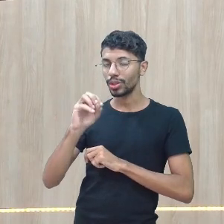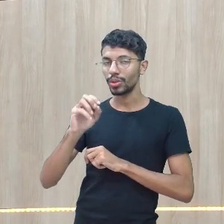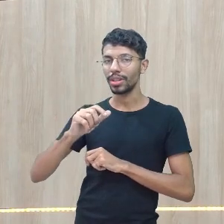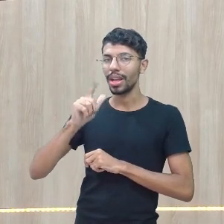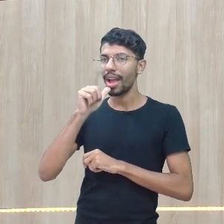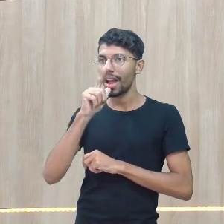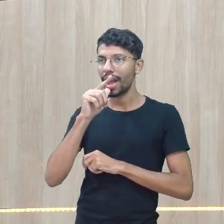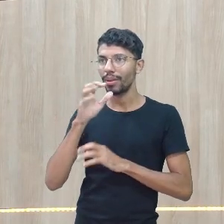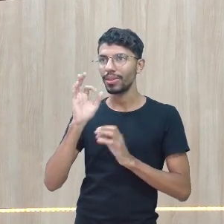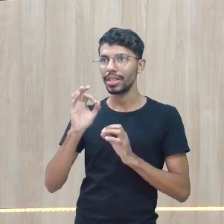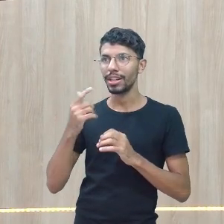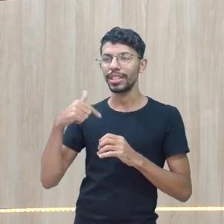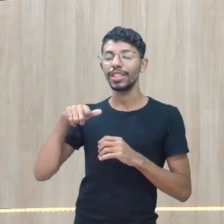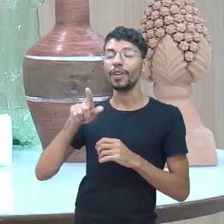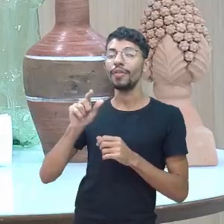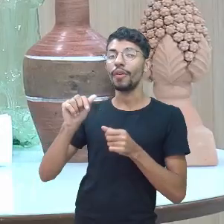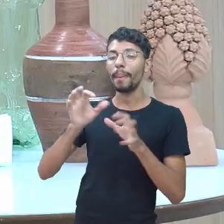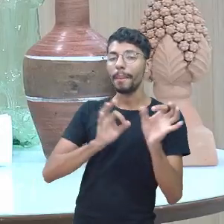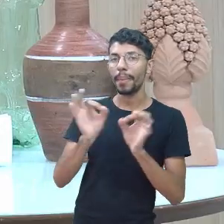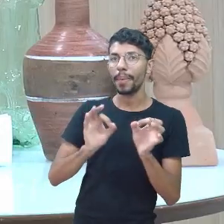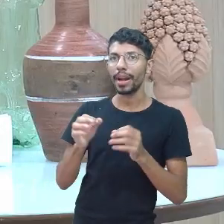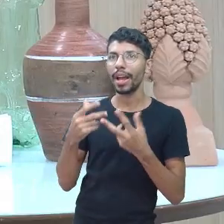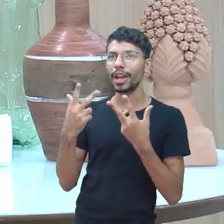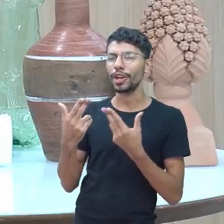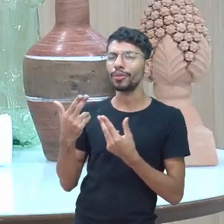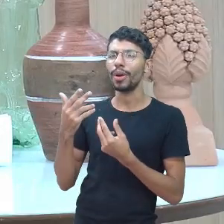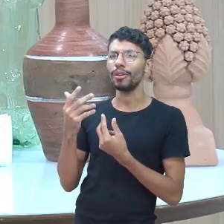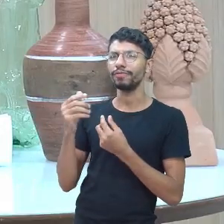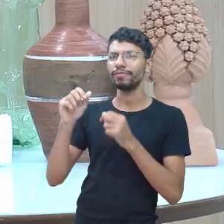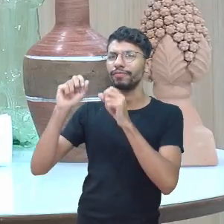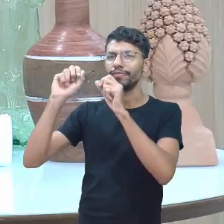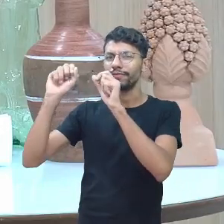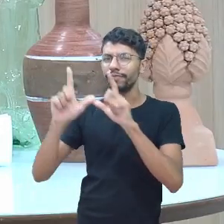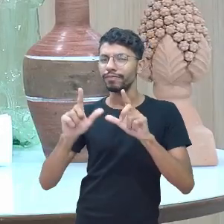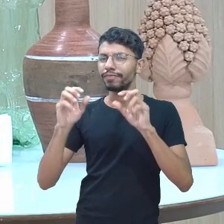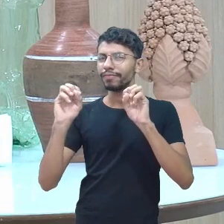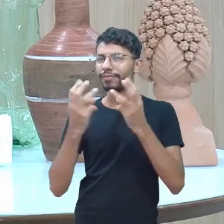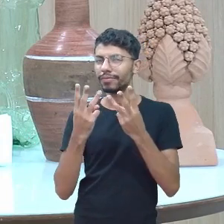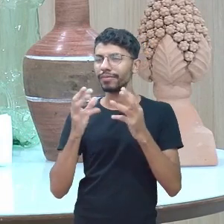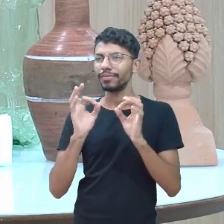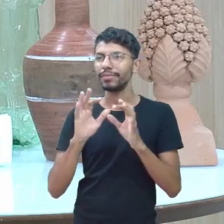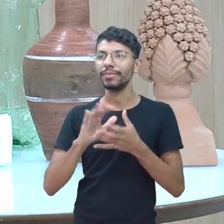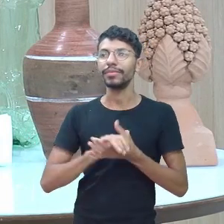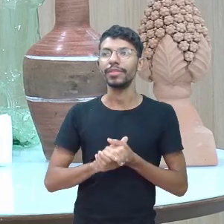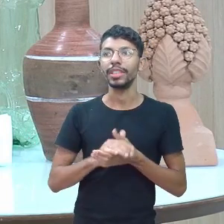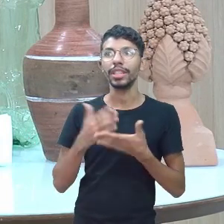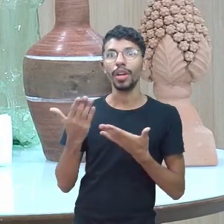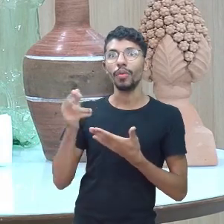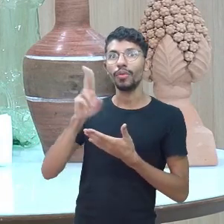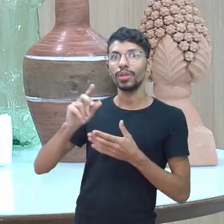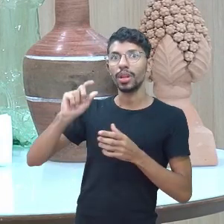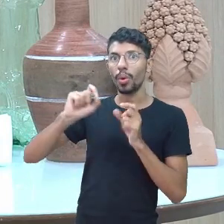eu vou colocar 2 colheres cheias, 2 colheres à medida de colher de sopa de açúcar.